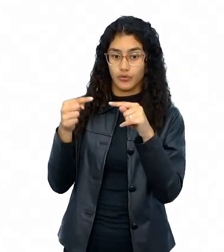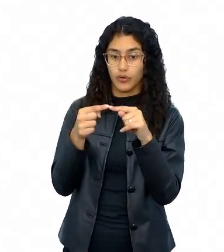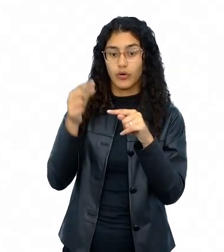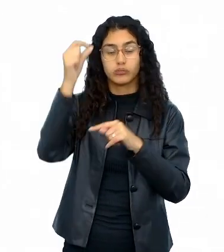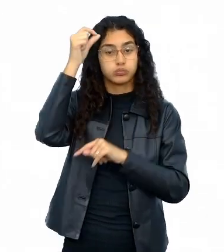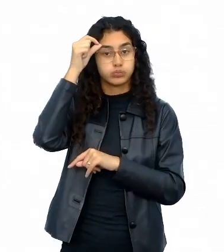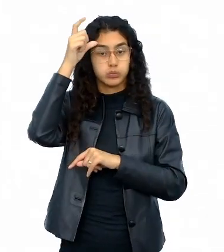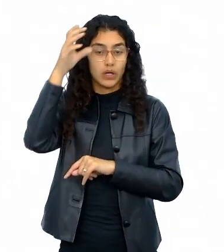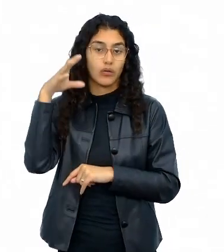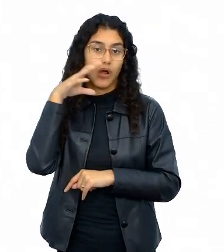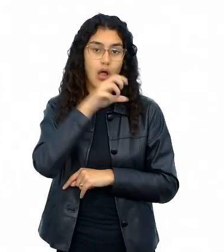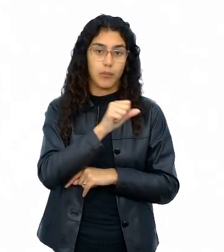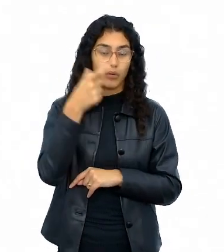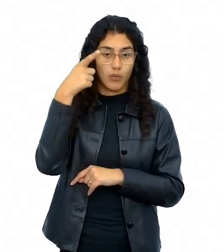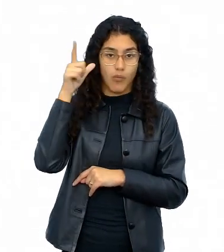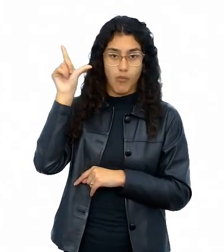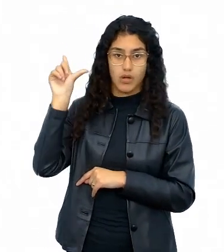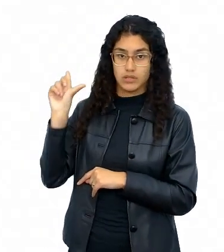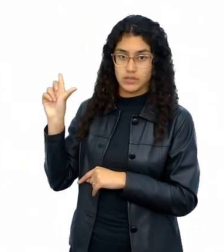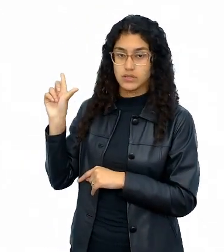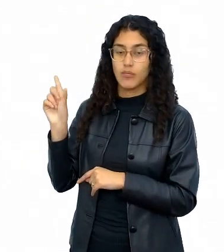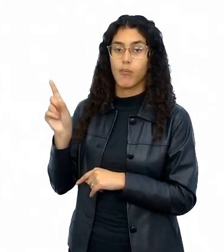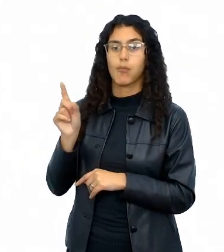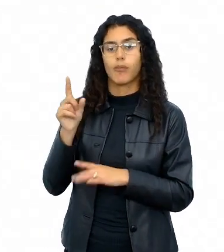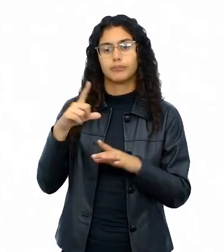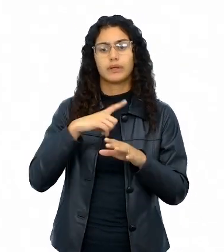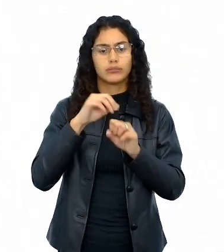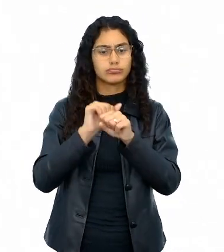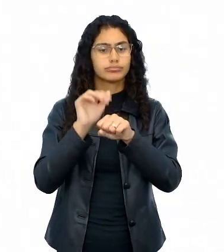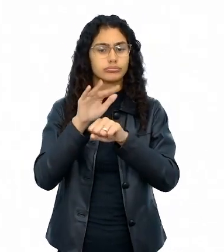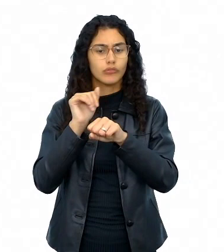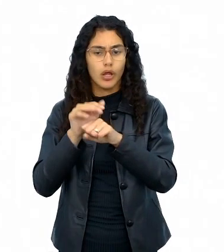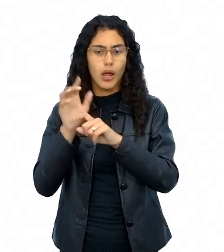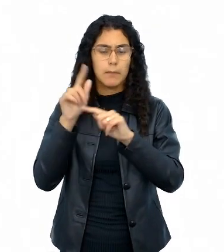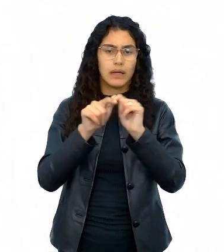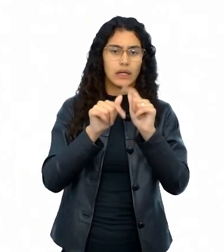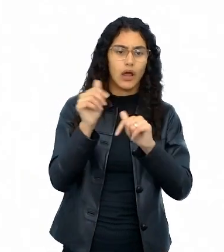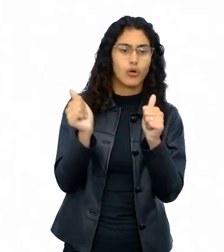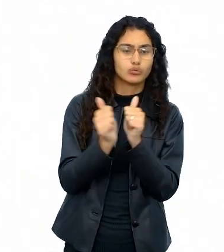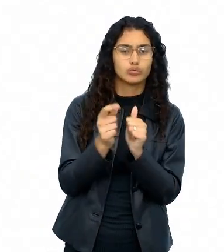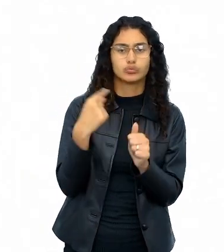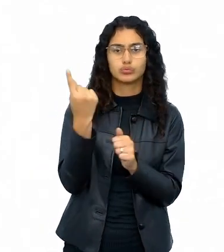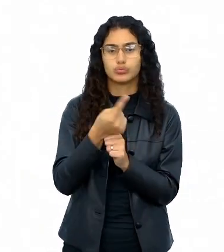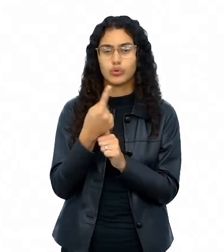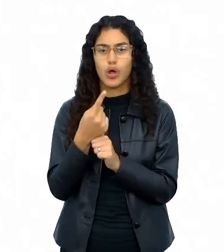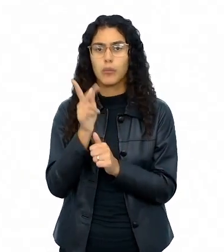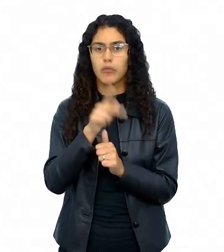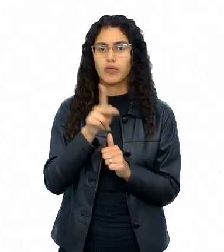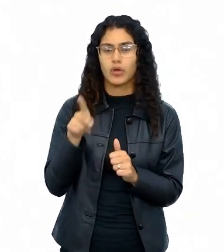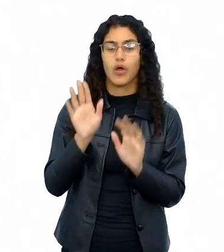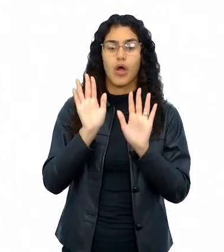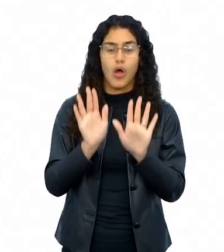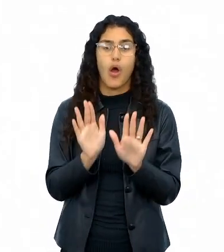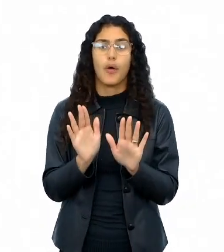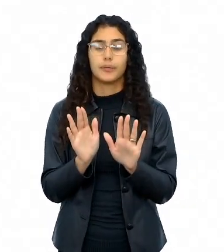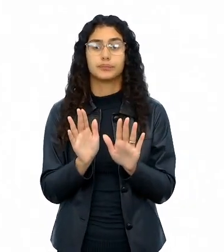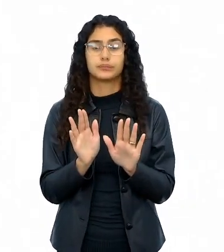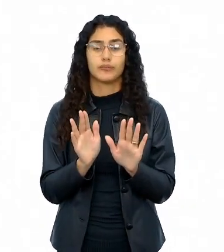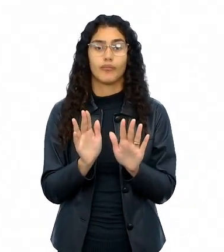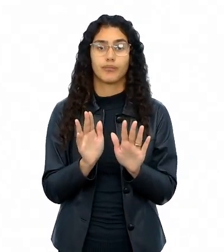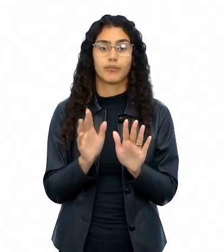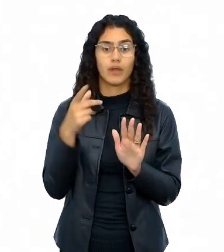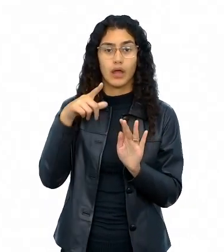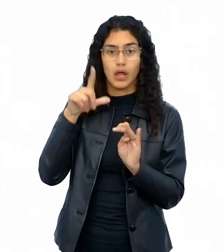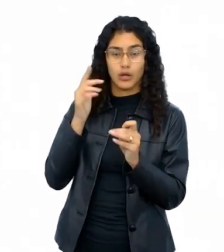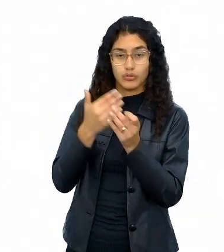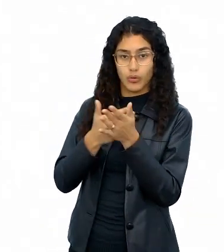os conhecimentos prévios. E vai dando dica, o material vai conversando com a gente, professor. Aí ele fala, olha, professor,